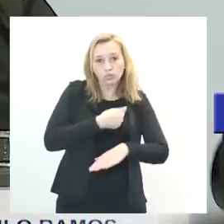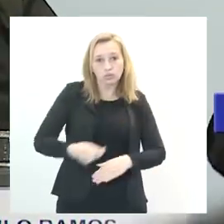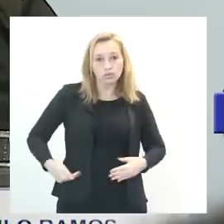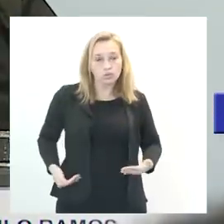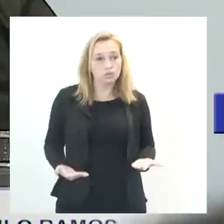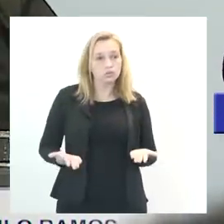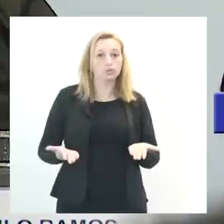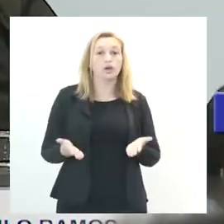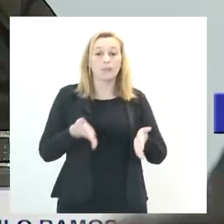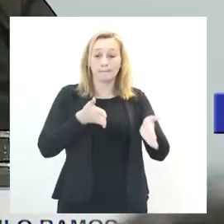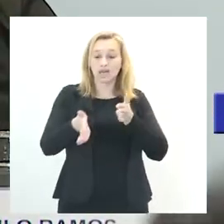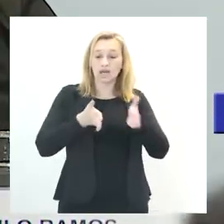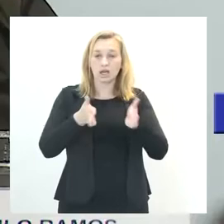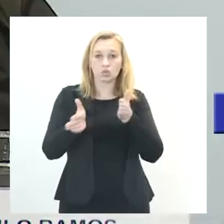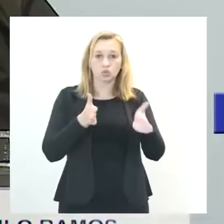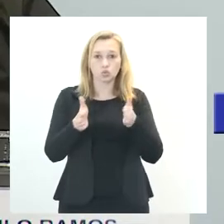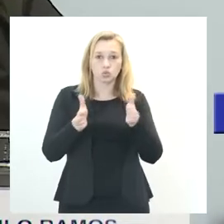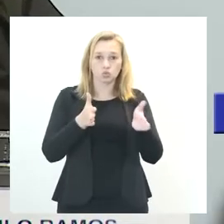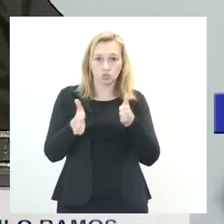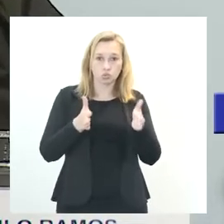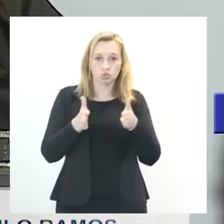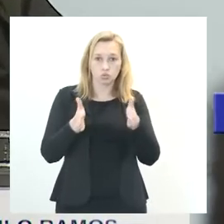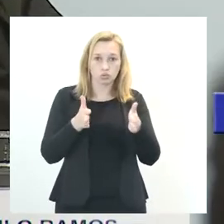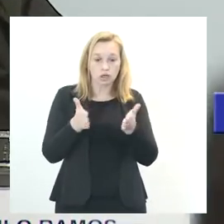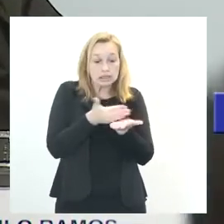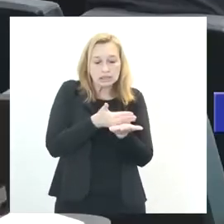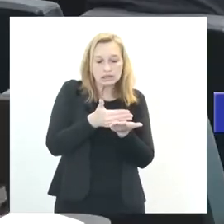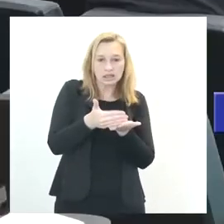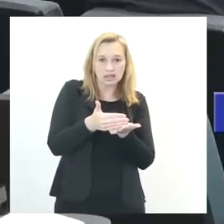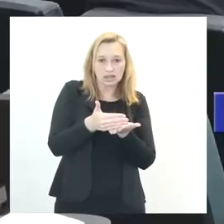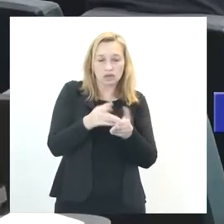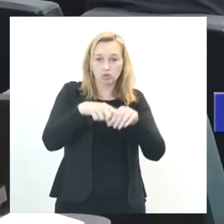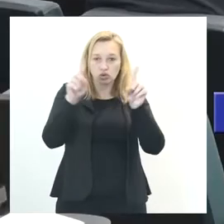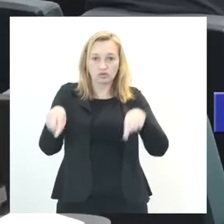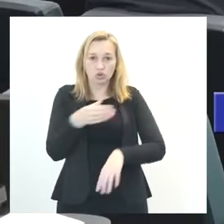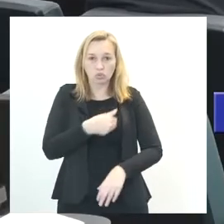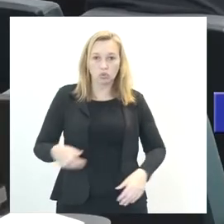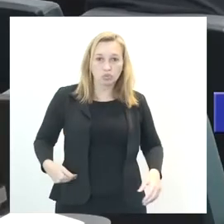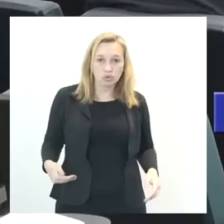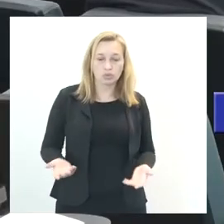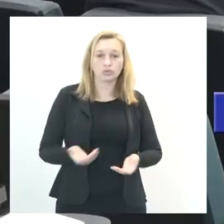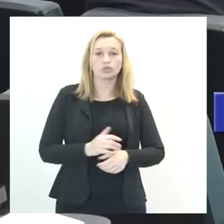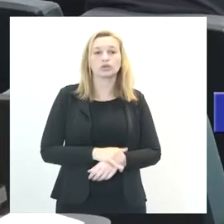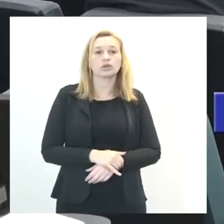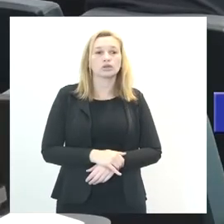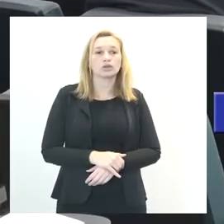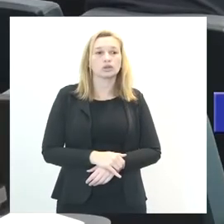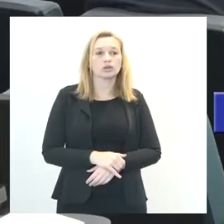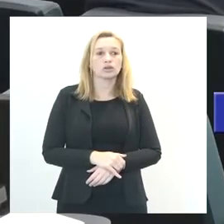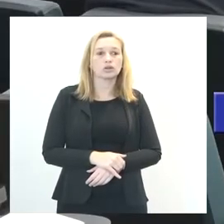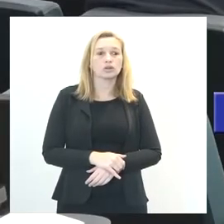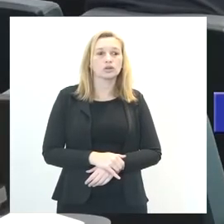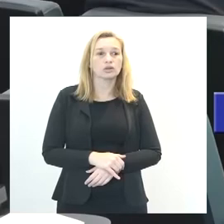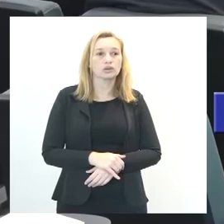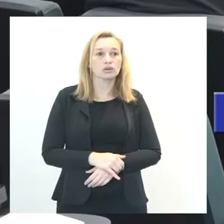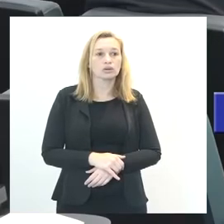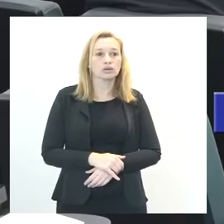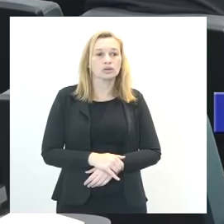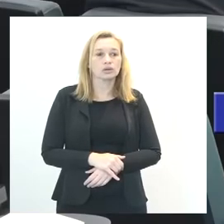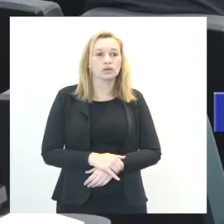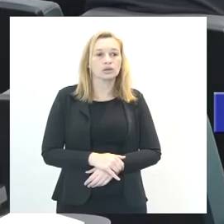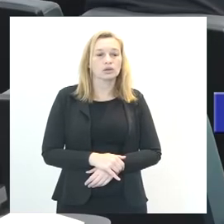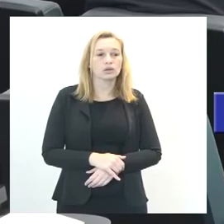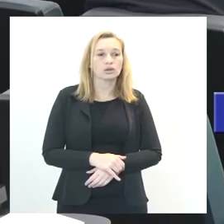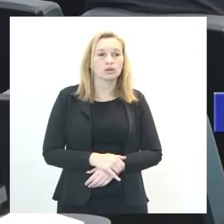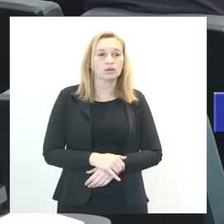questão do período de a inicial do Servidor o estágio vou